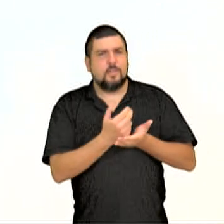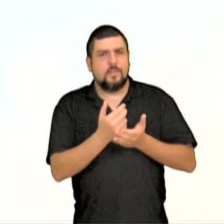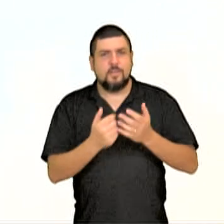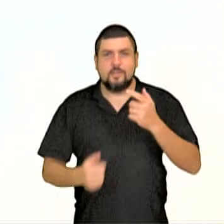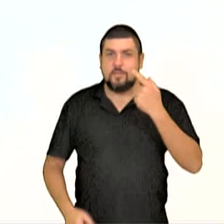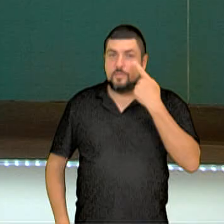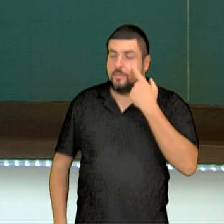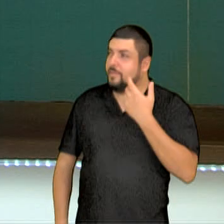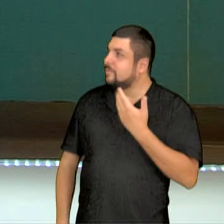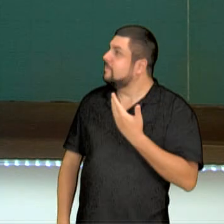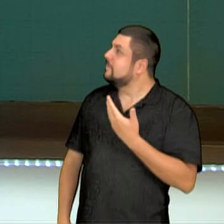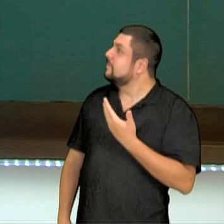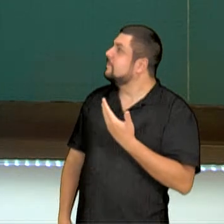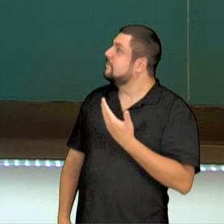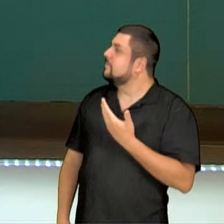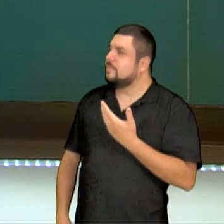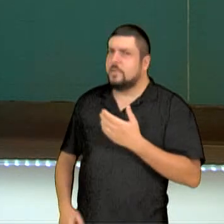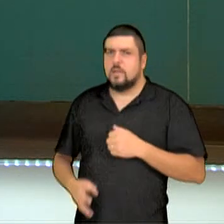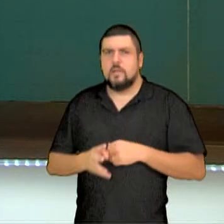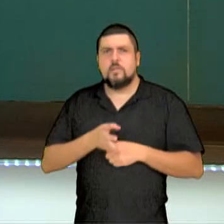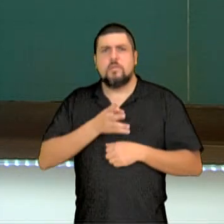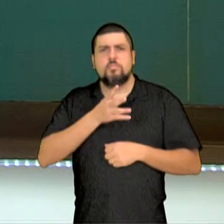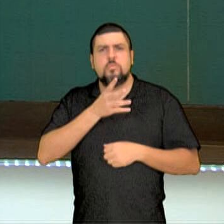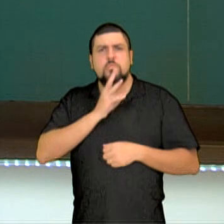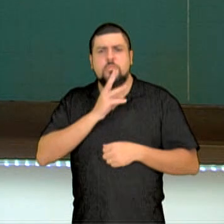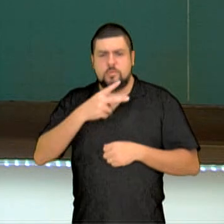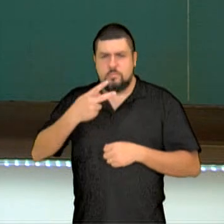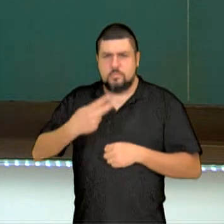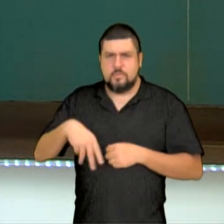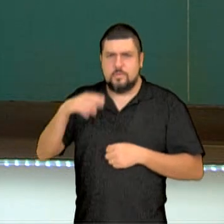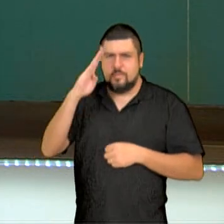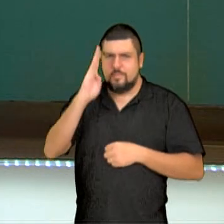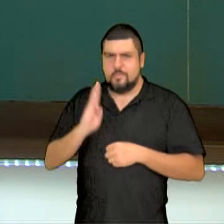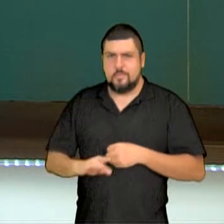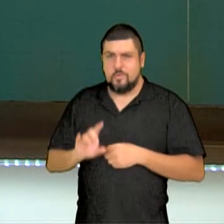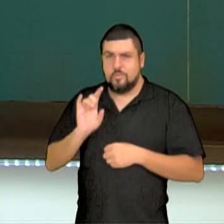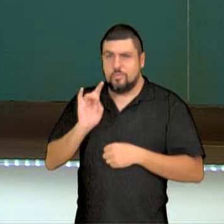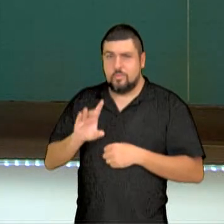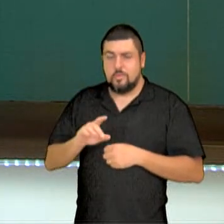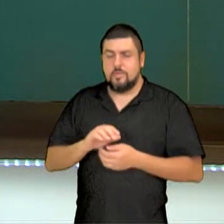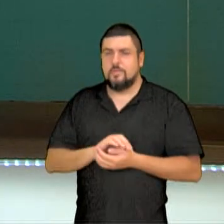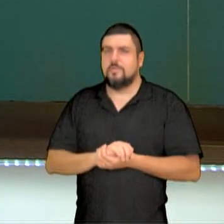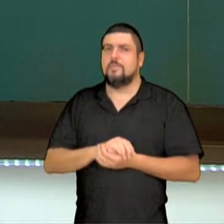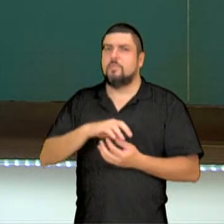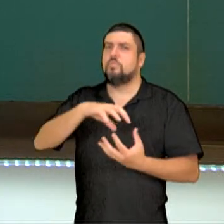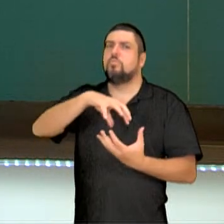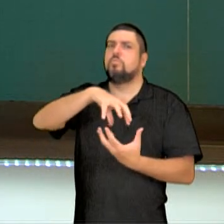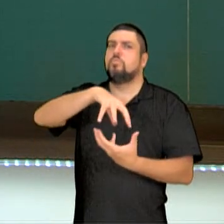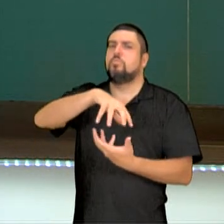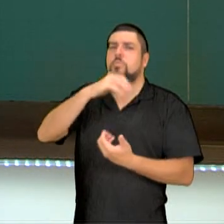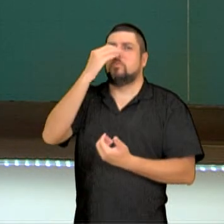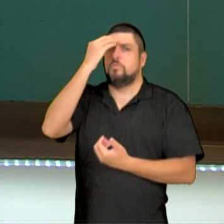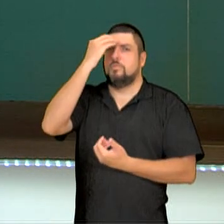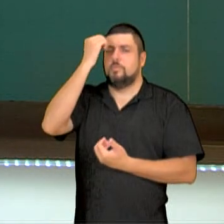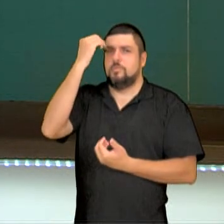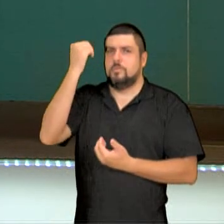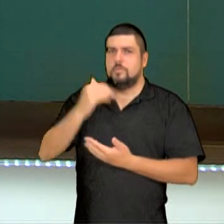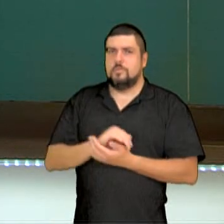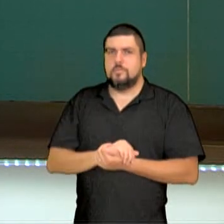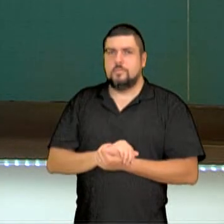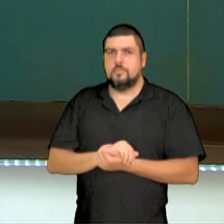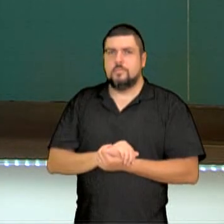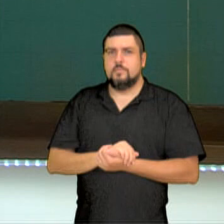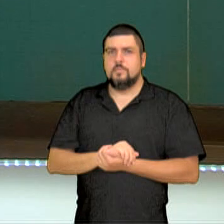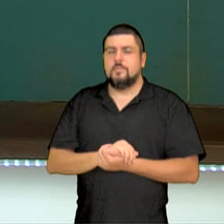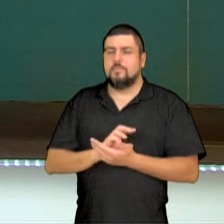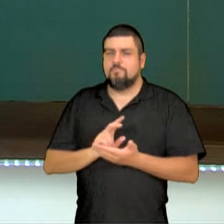vários locais, tem desenho dele em muitas cidades do mundo inteiro, nas principais cidades do mundo. E ele é um